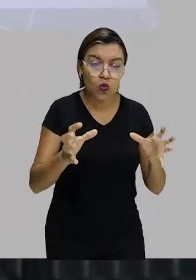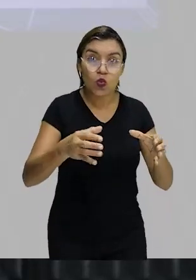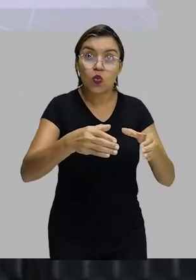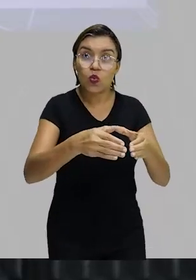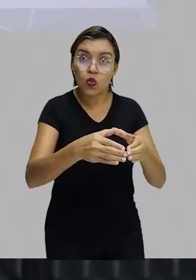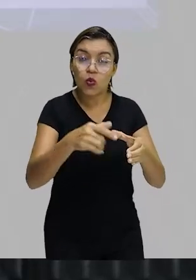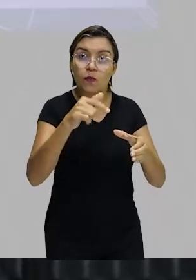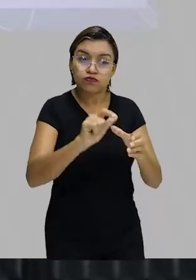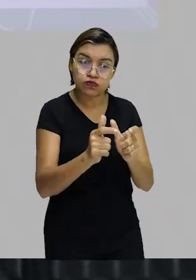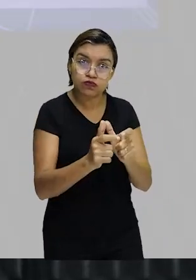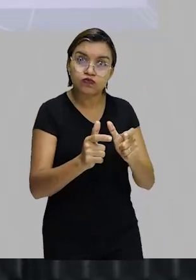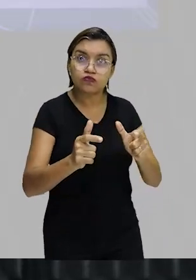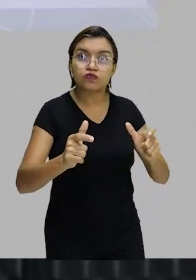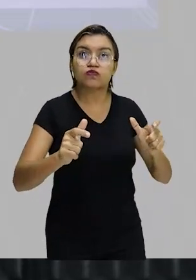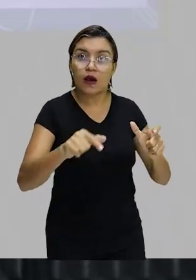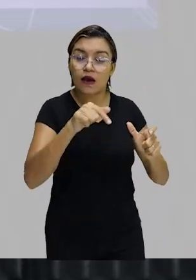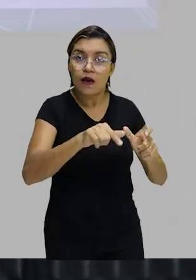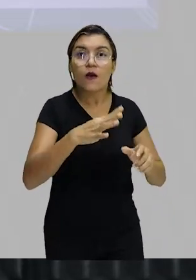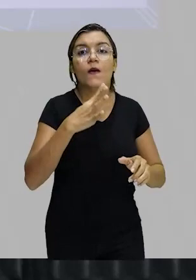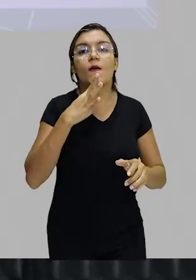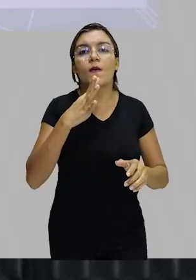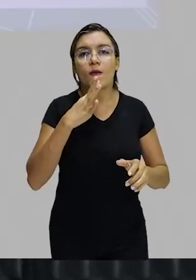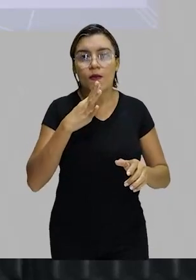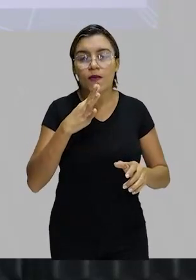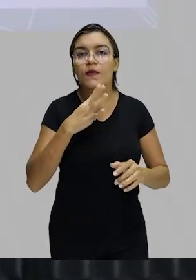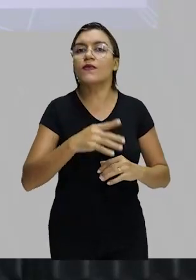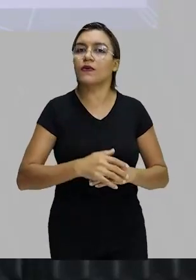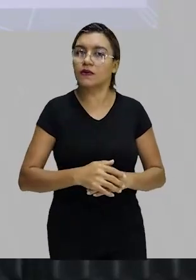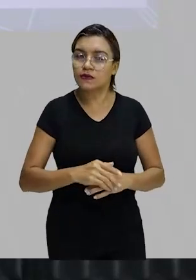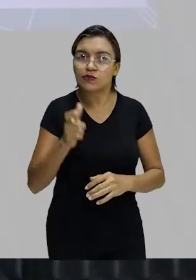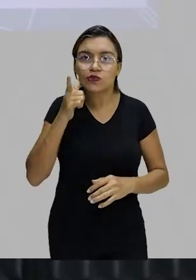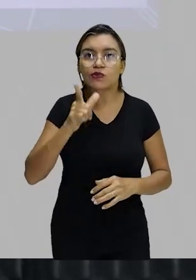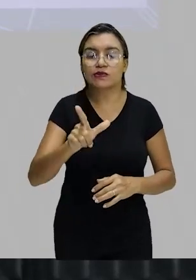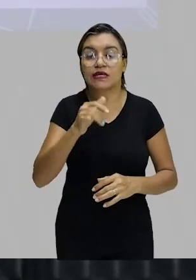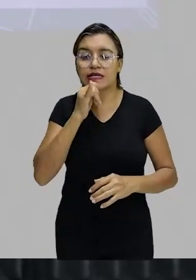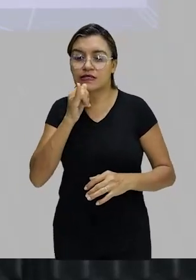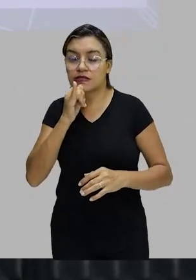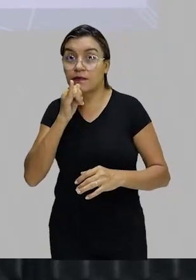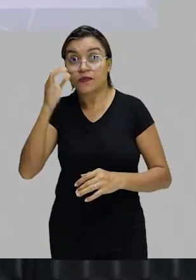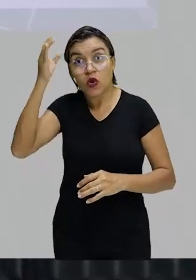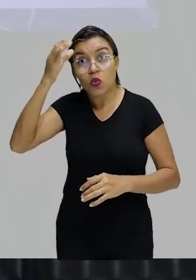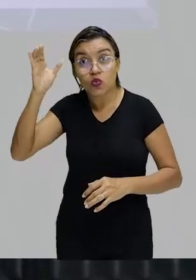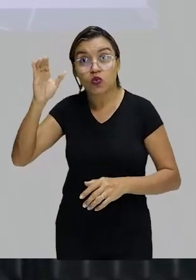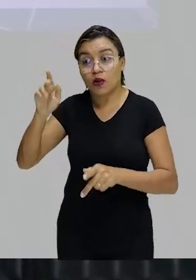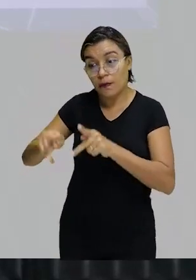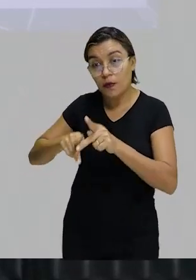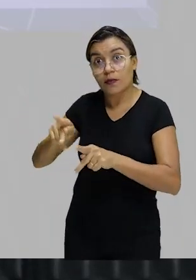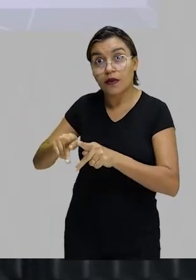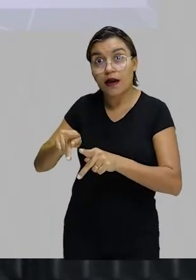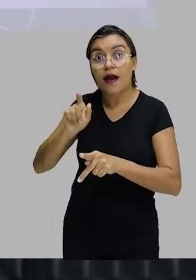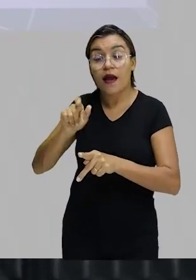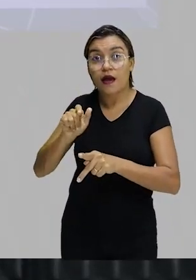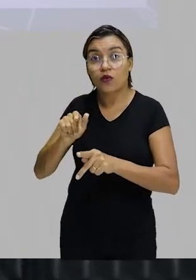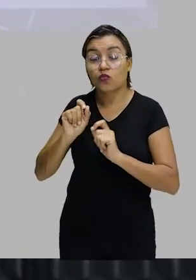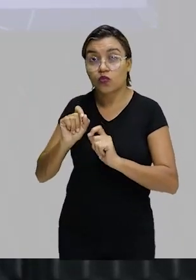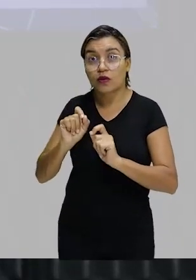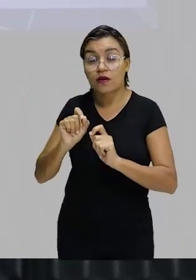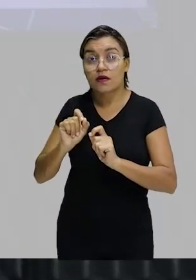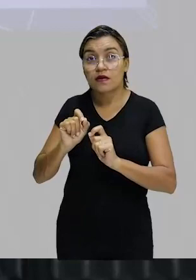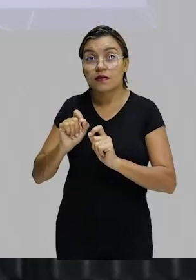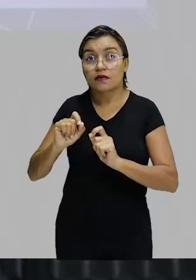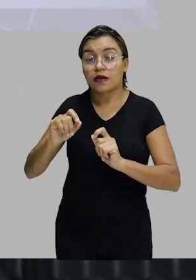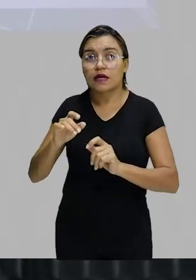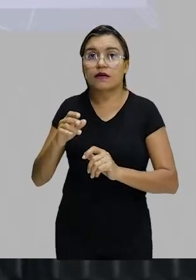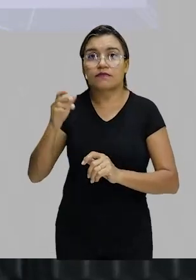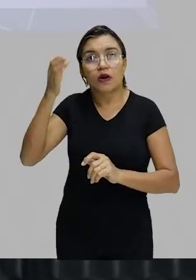pessoas. Associates with commercial purpose. Ela está associada à cultura popular, à cultura de massa, ela está